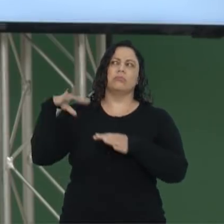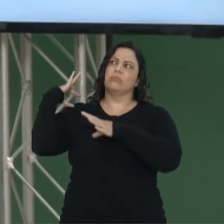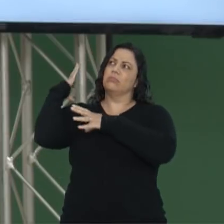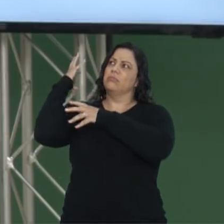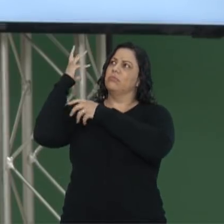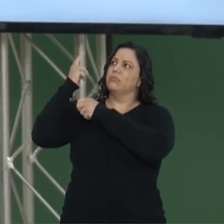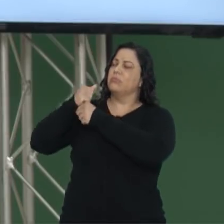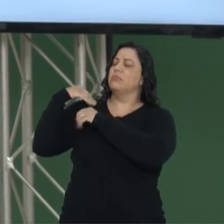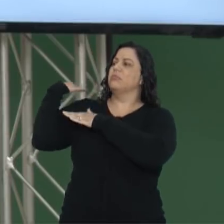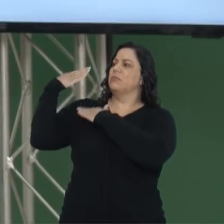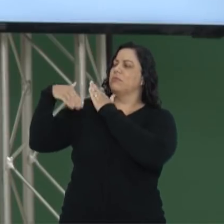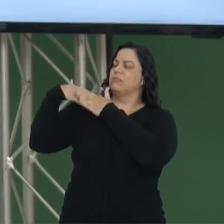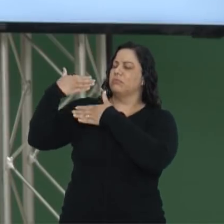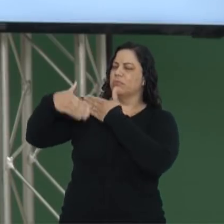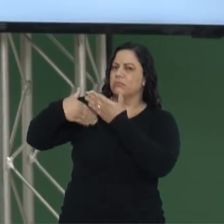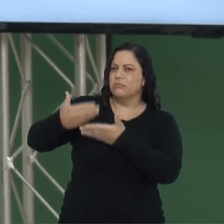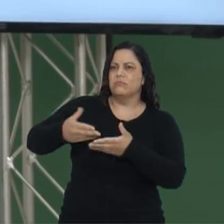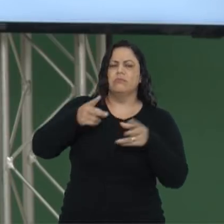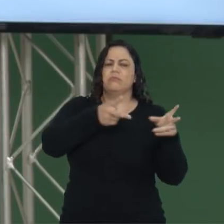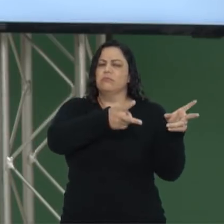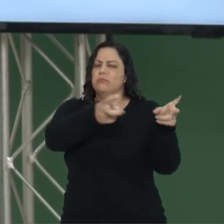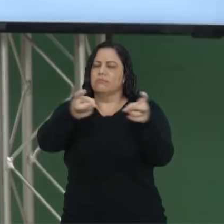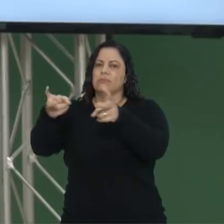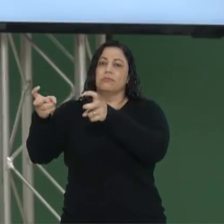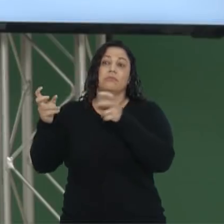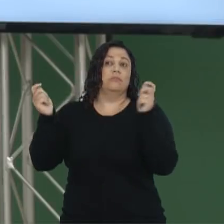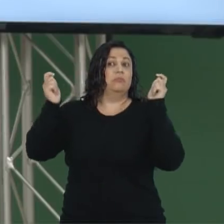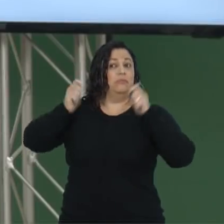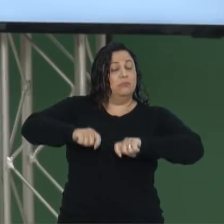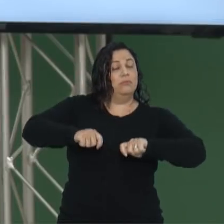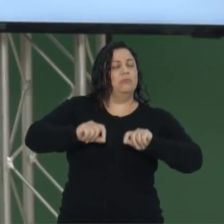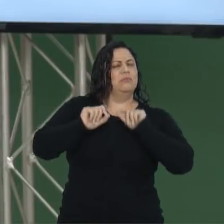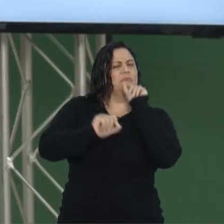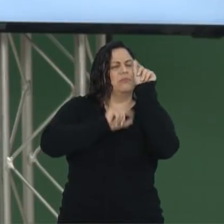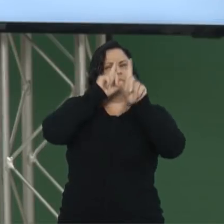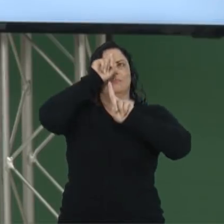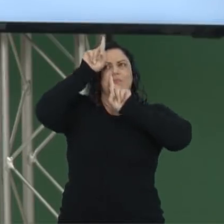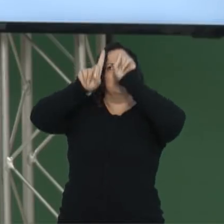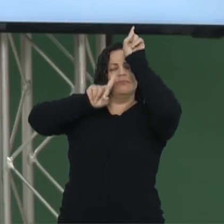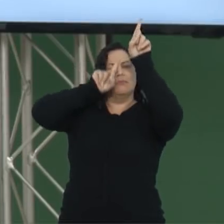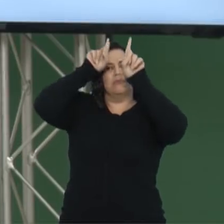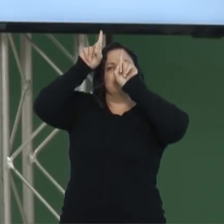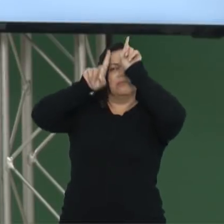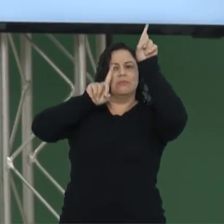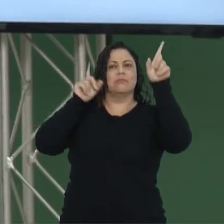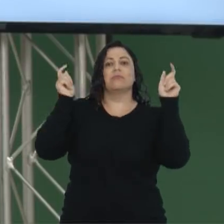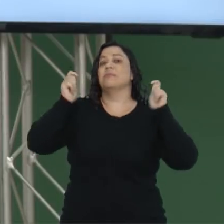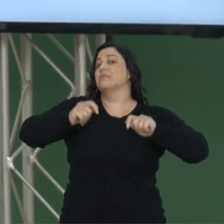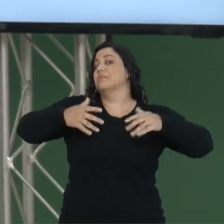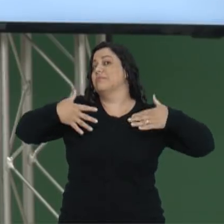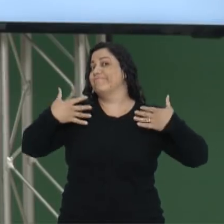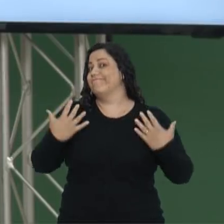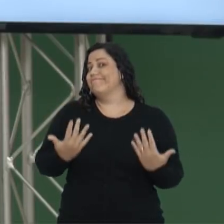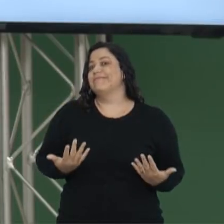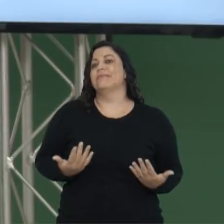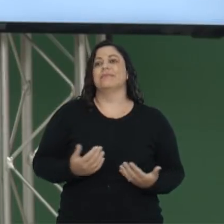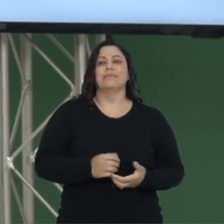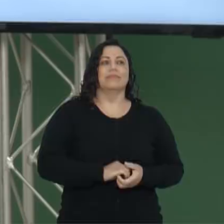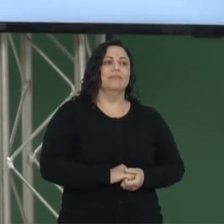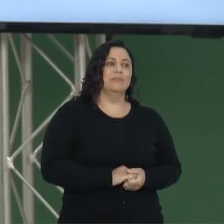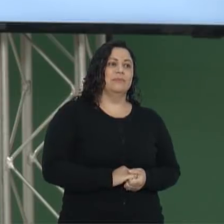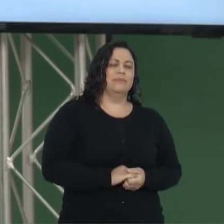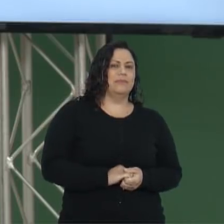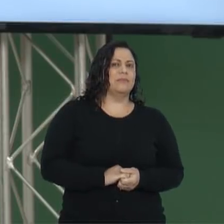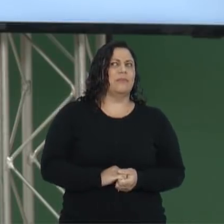o que você observa ou observou que você considera criatividade ou criativo, né? Aí eu